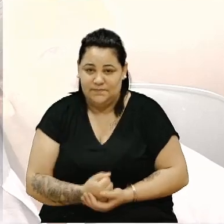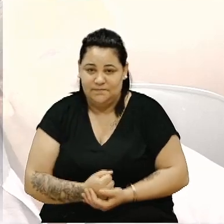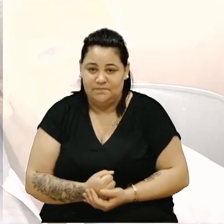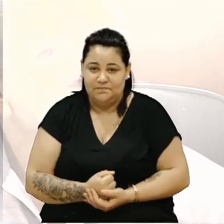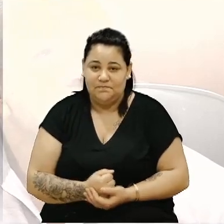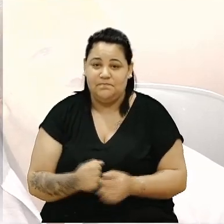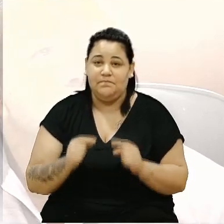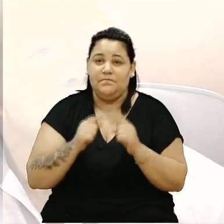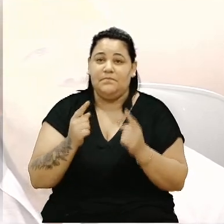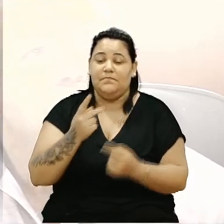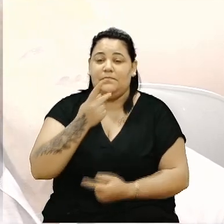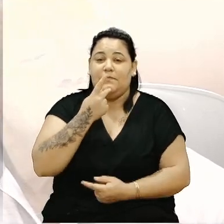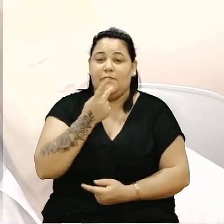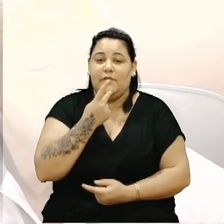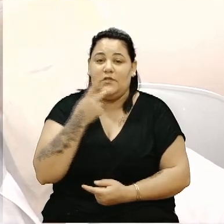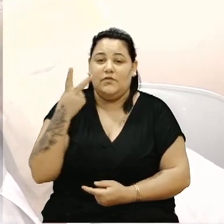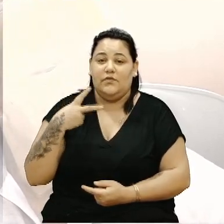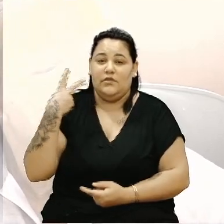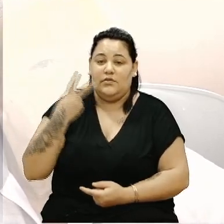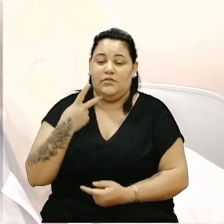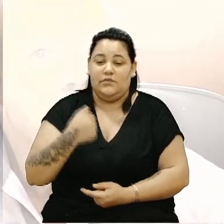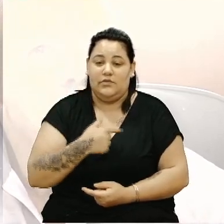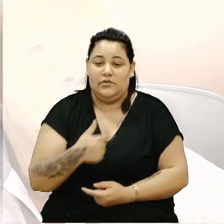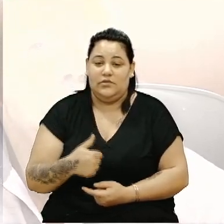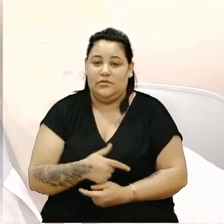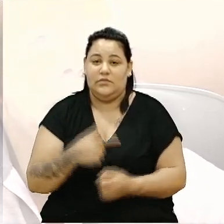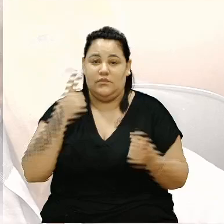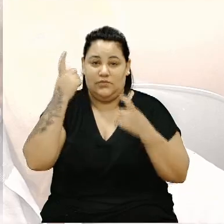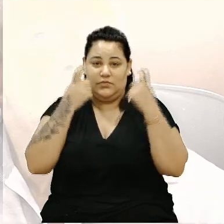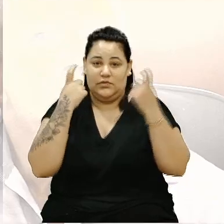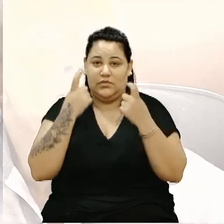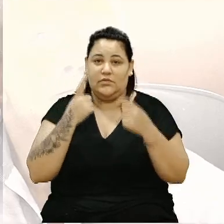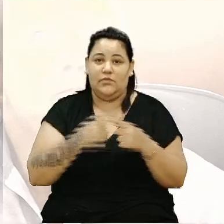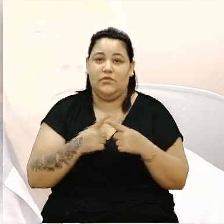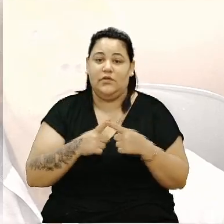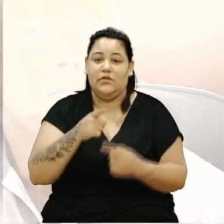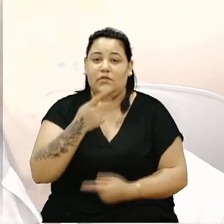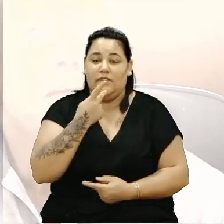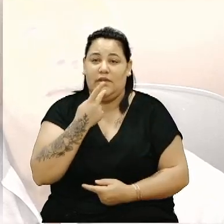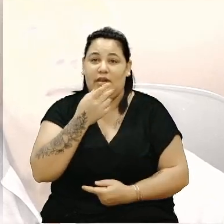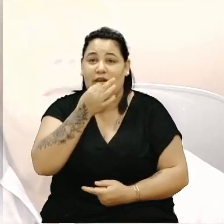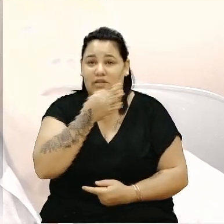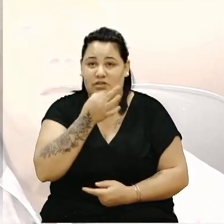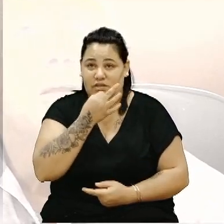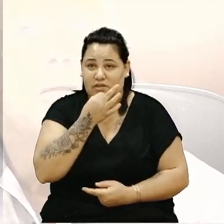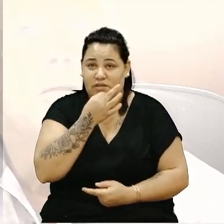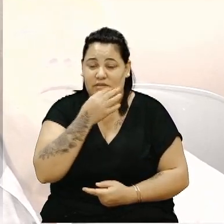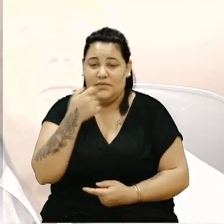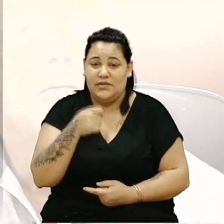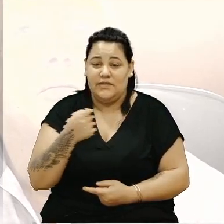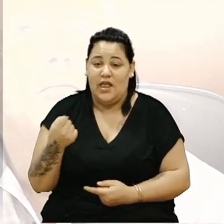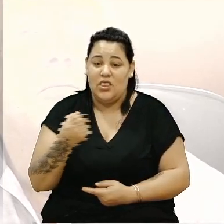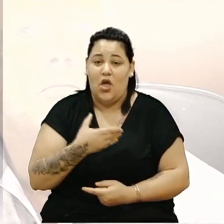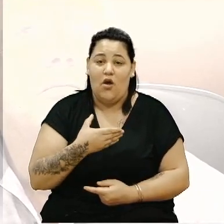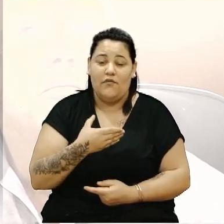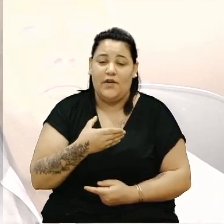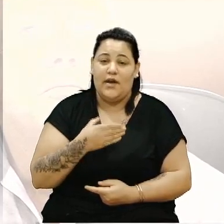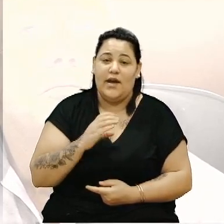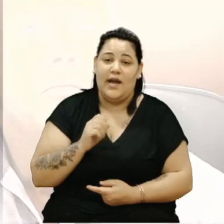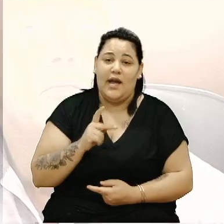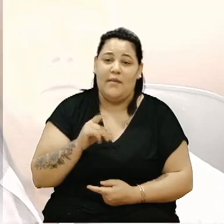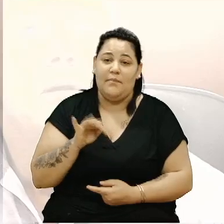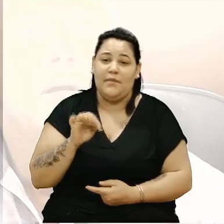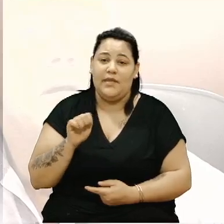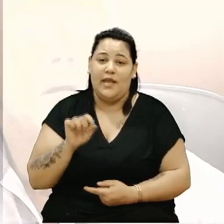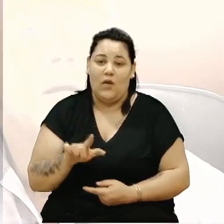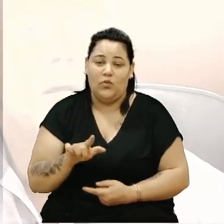vereador Zanquim me preocupa, vereador Zanquim, porque o senhor diz que Caxias deveria ser a nova capital do Rio Grande do Sul. Mas